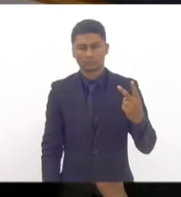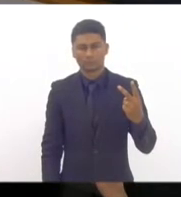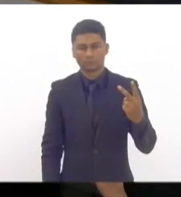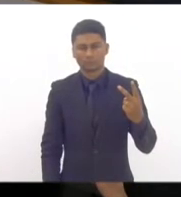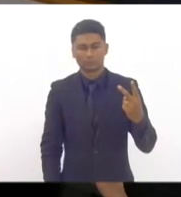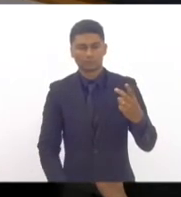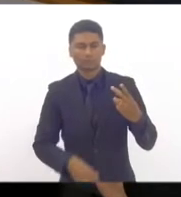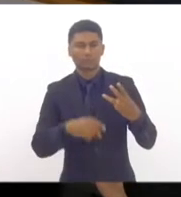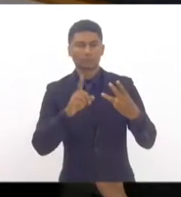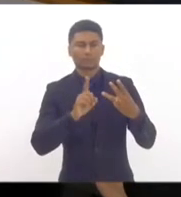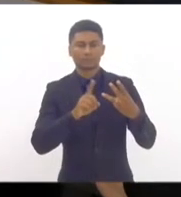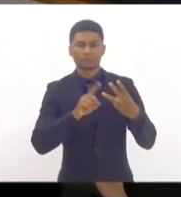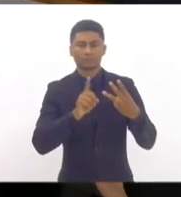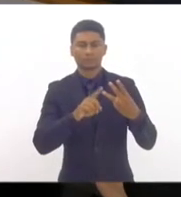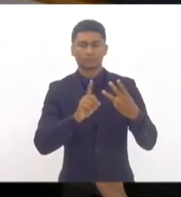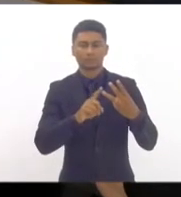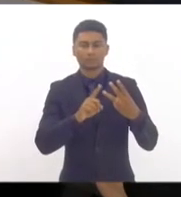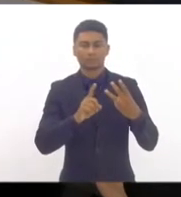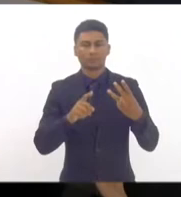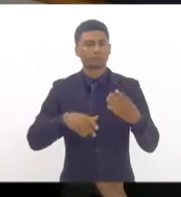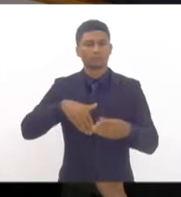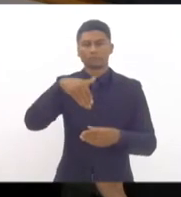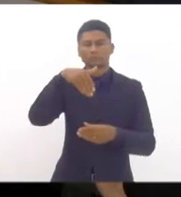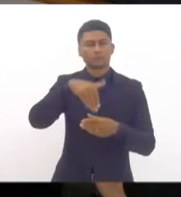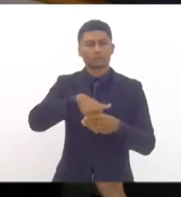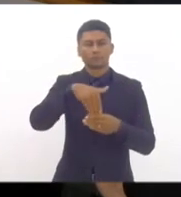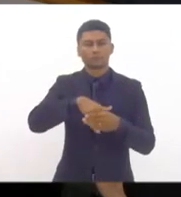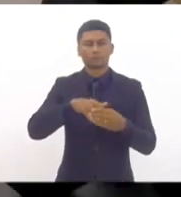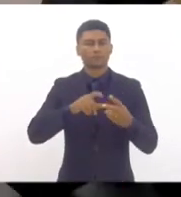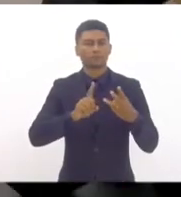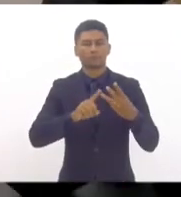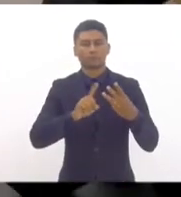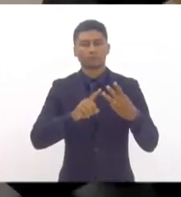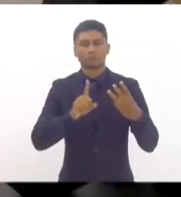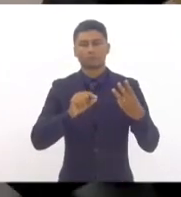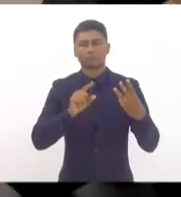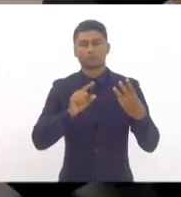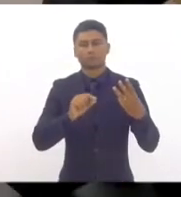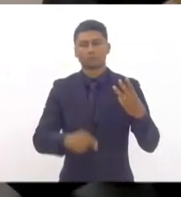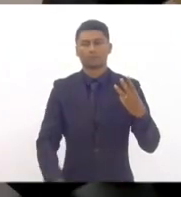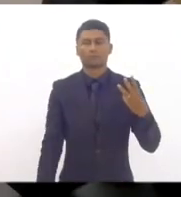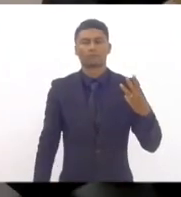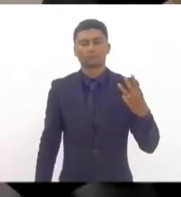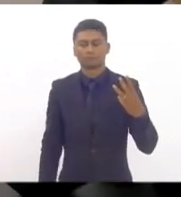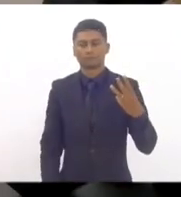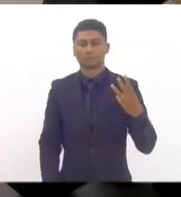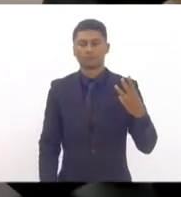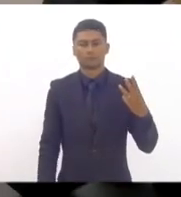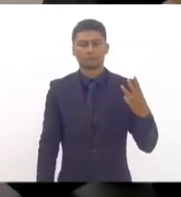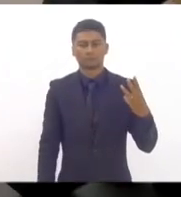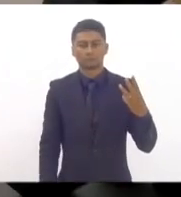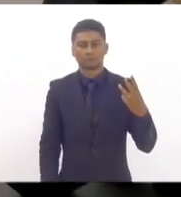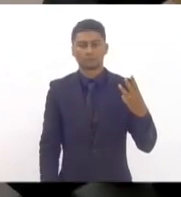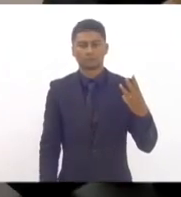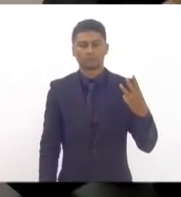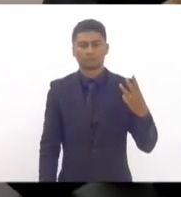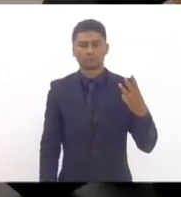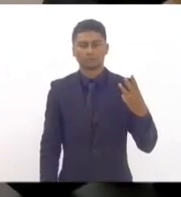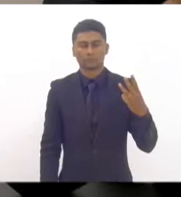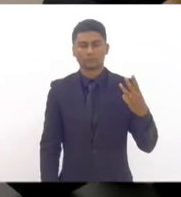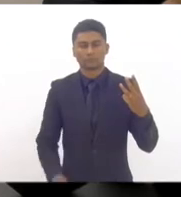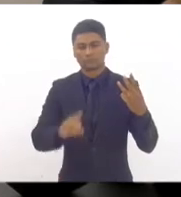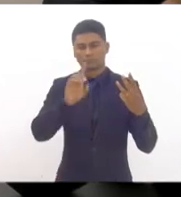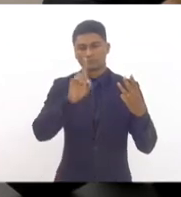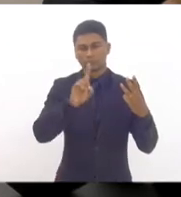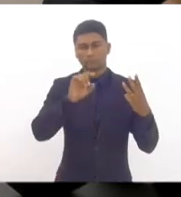E o meu terceiro voto... Ai, meu Deus, fechei aqui. Para não falar o nome. É no